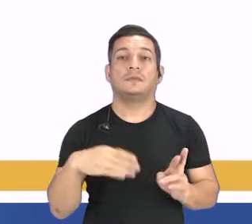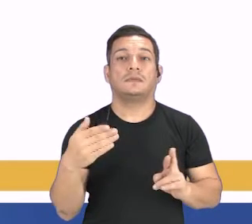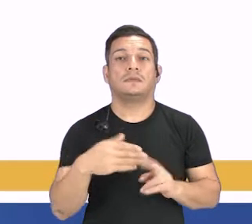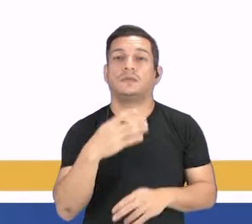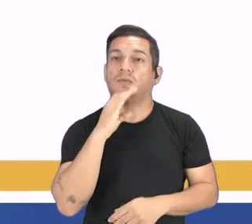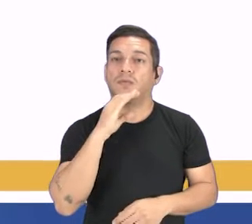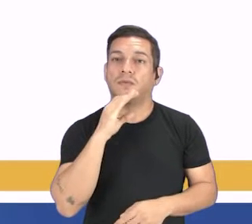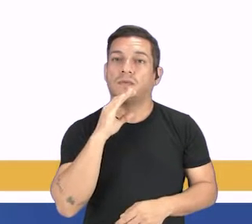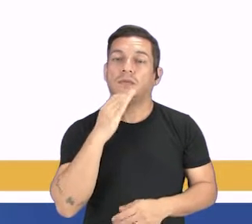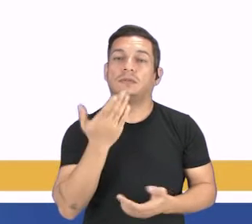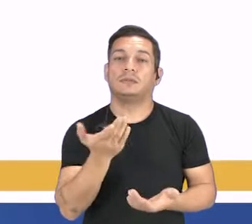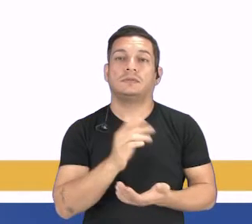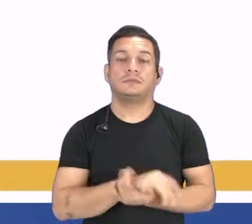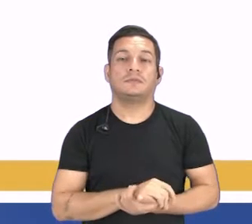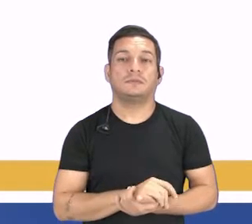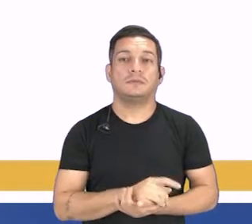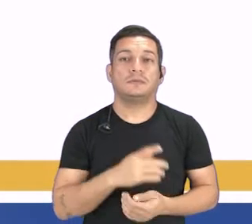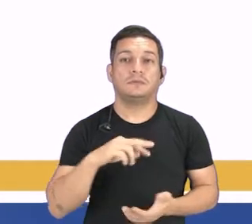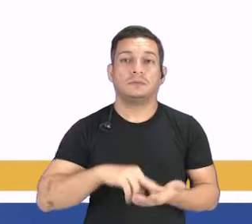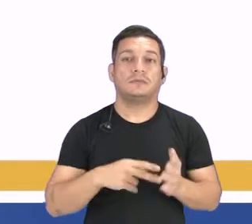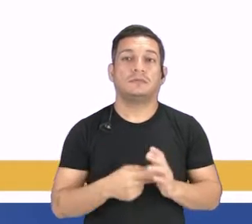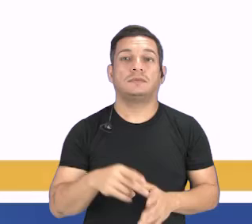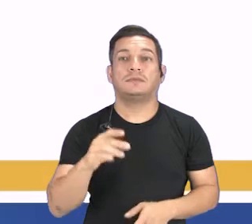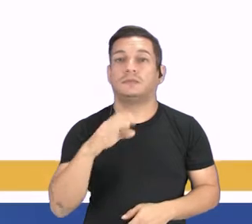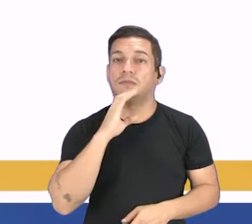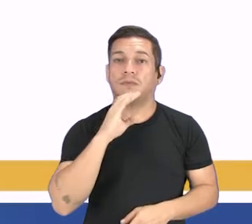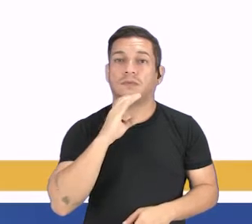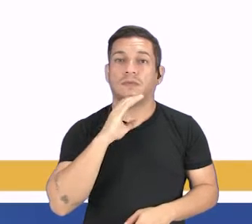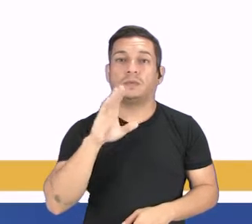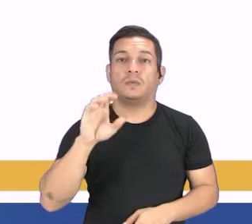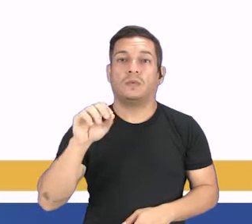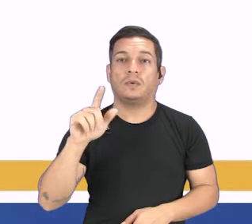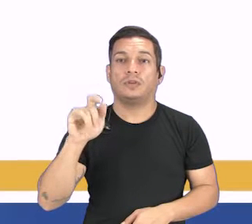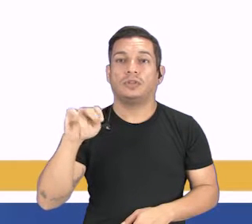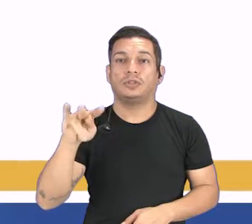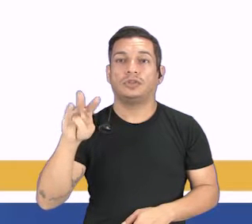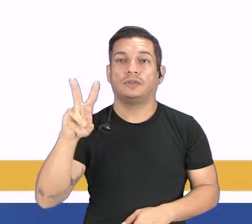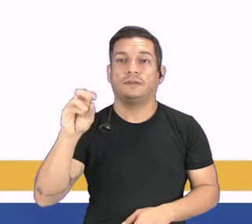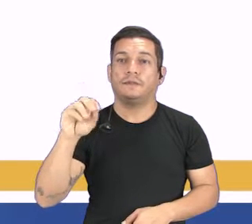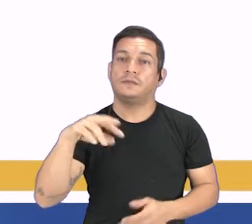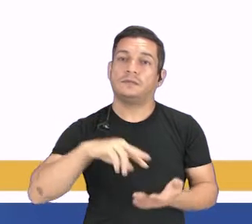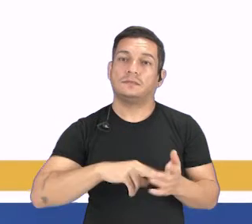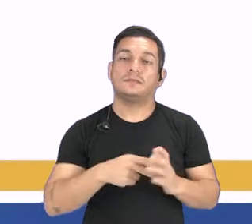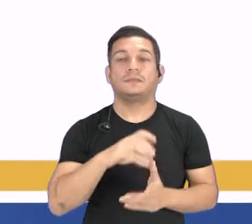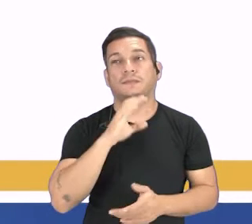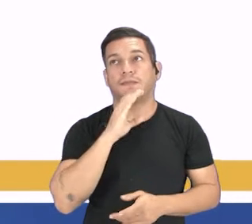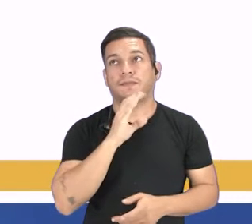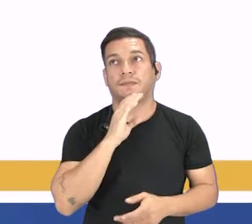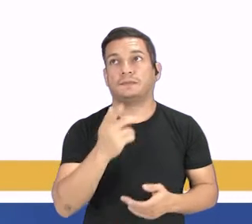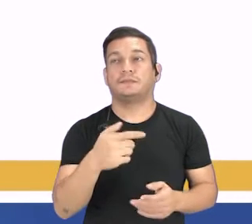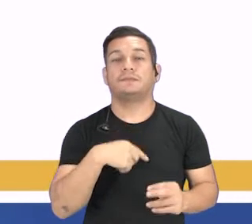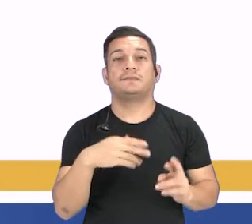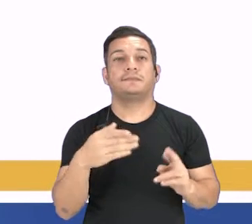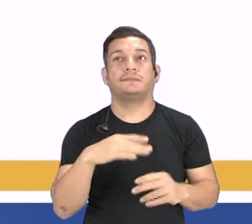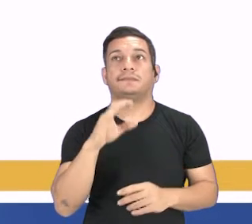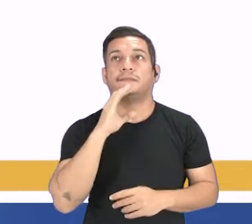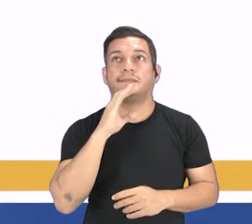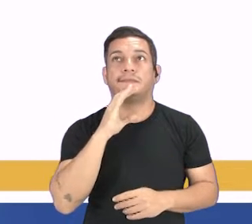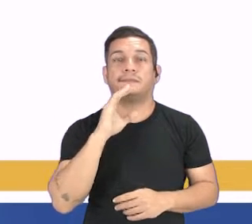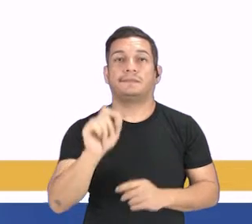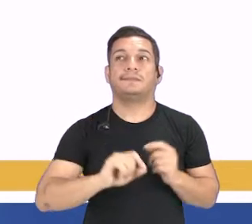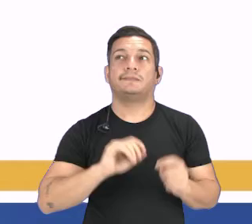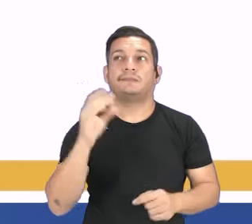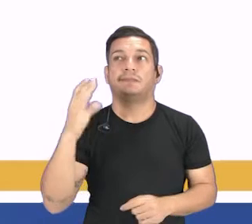ao conhecimento. Cognitivo quer dizer conhecimento, relacionado ao conhecimento. Então, no que se refere ao